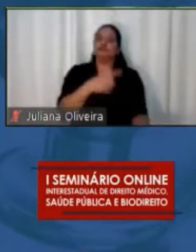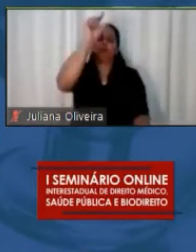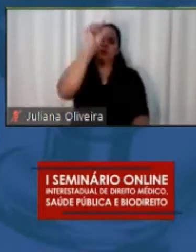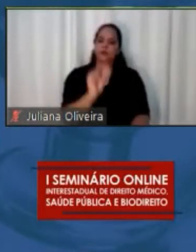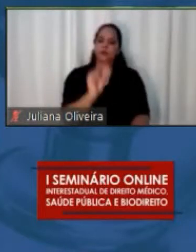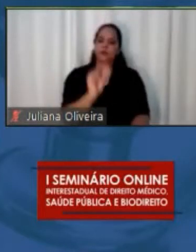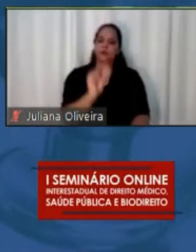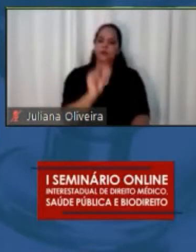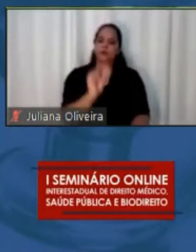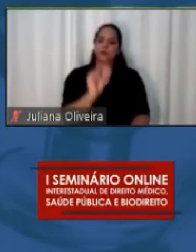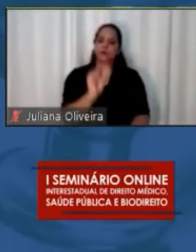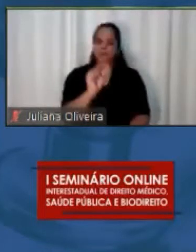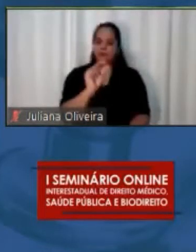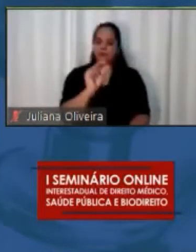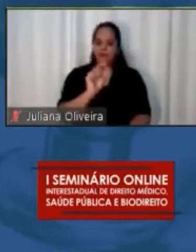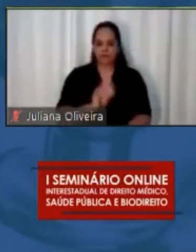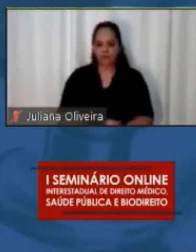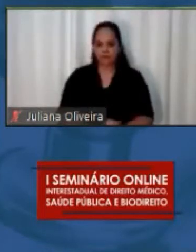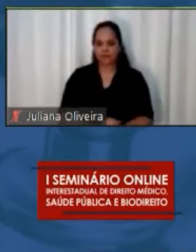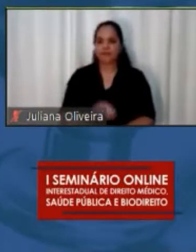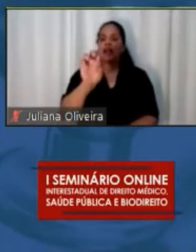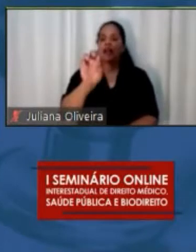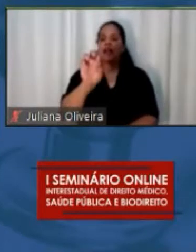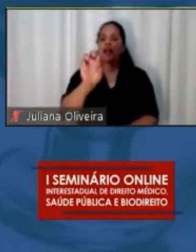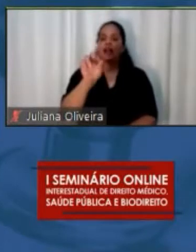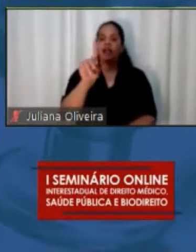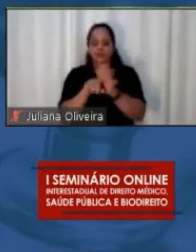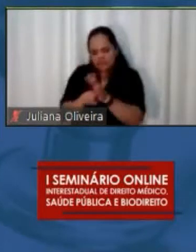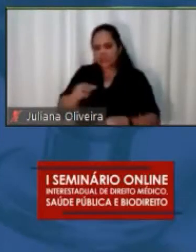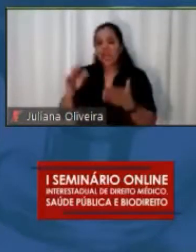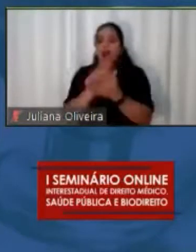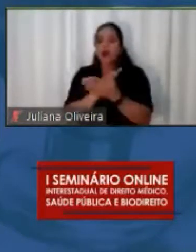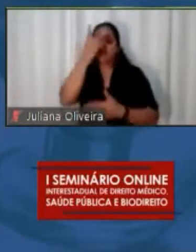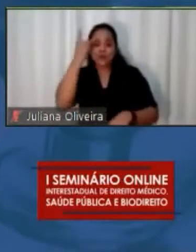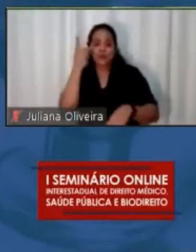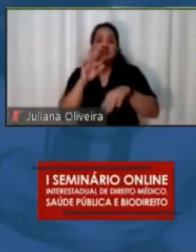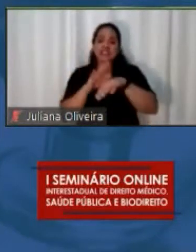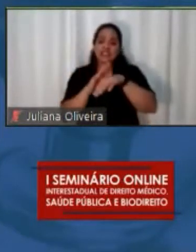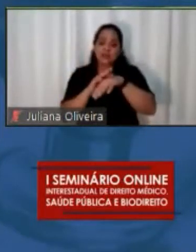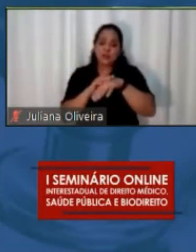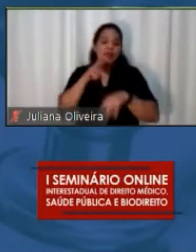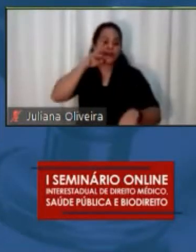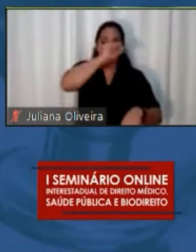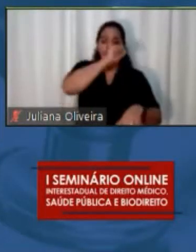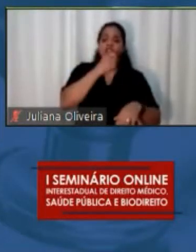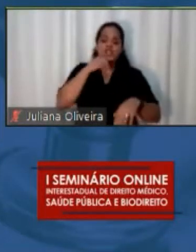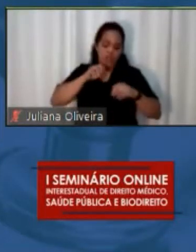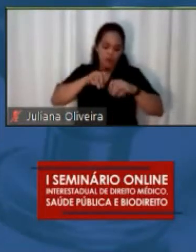também já foi avaliada em pacientes de trauma, e aqui vem mostrando 9 estudos que foram randomizados,